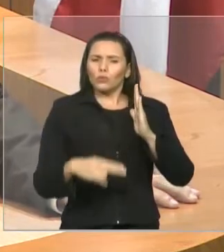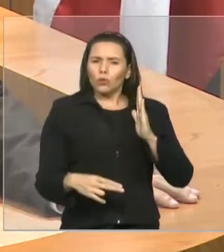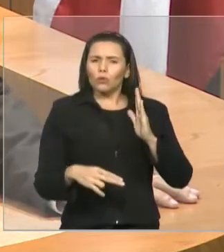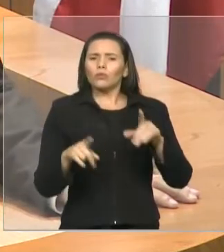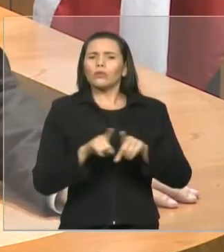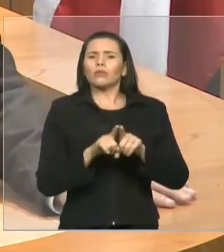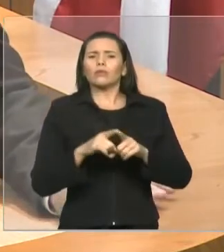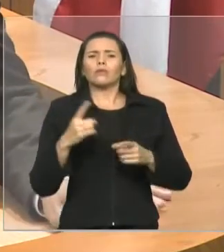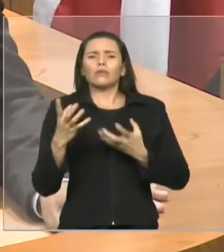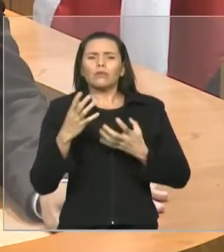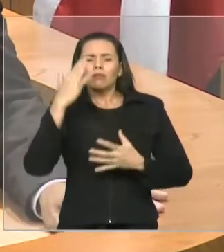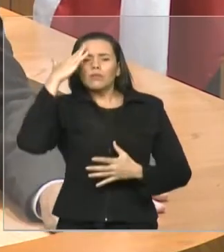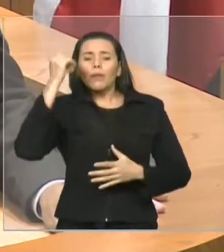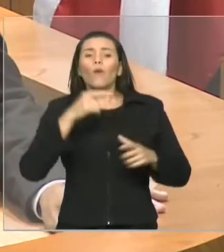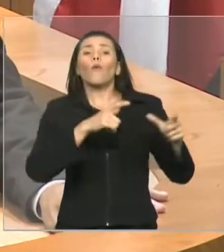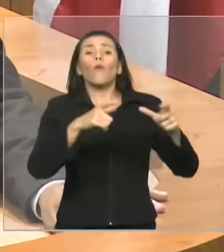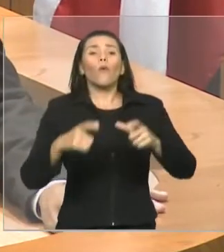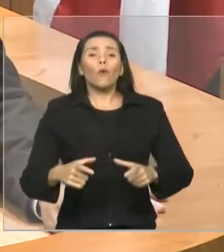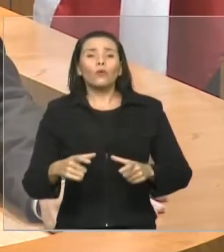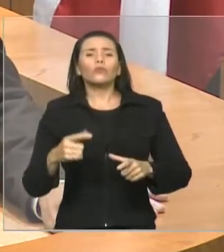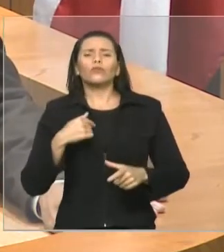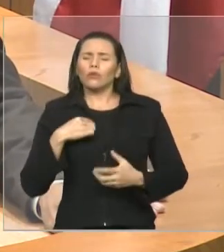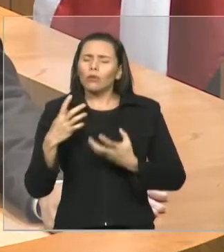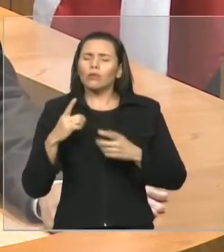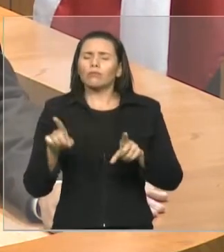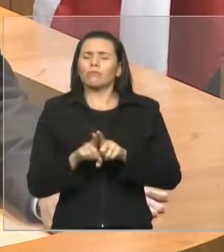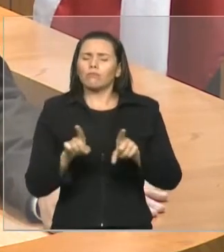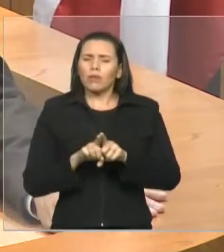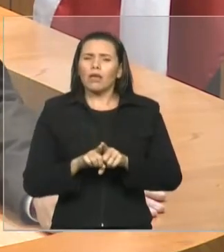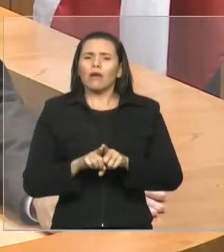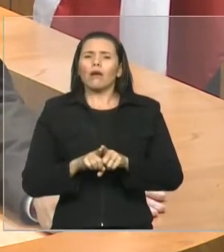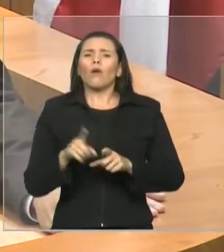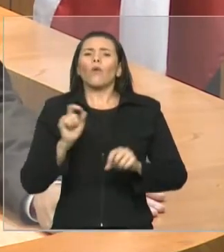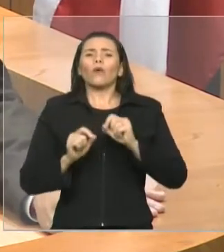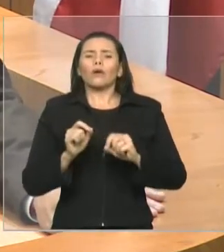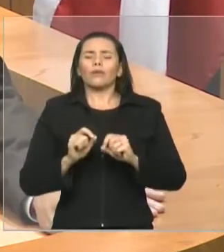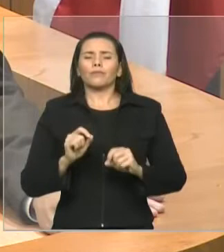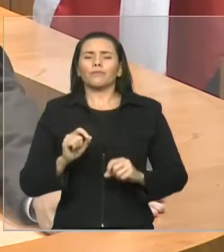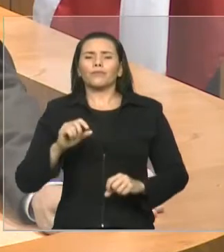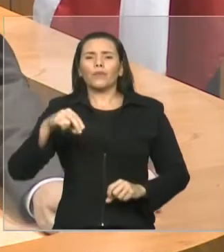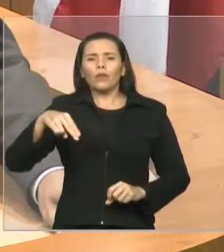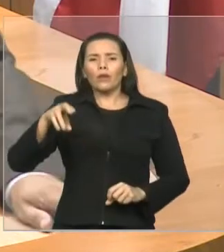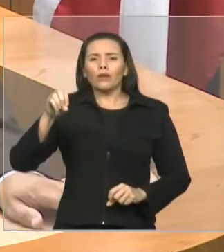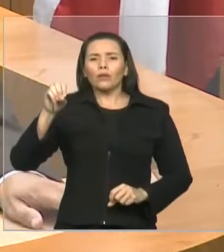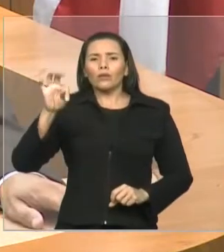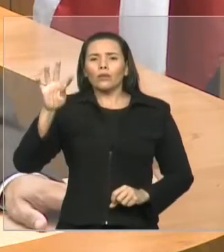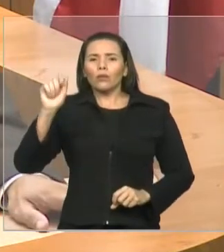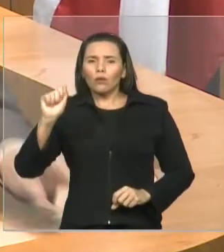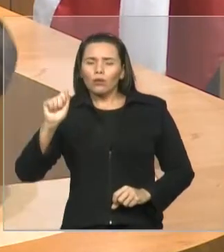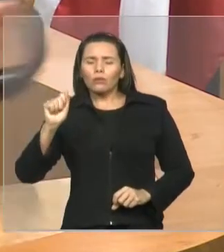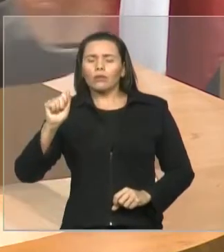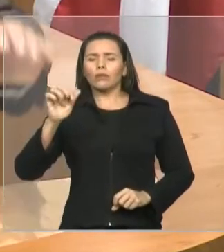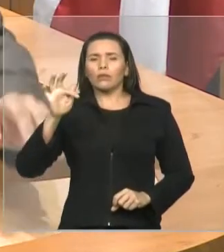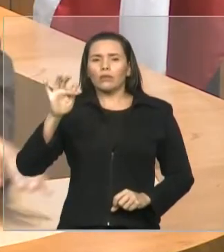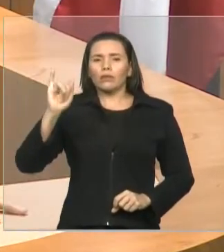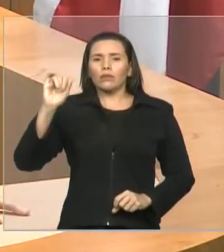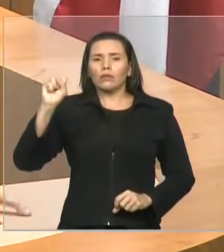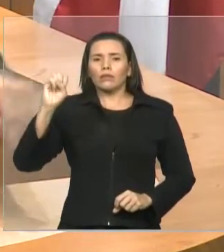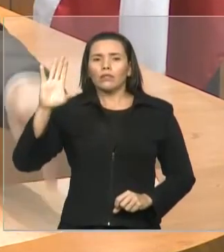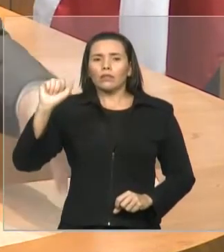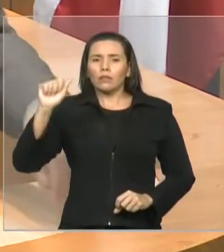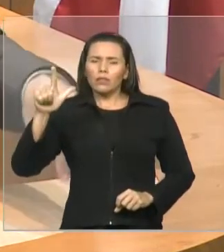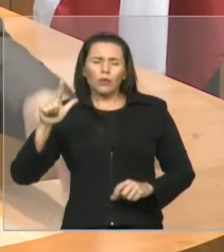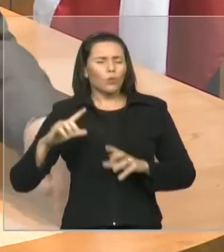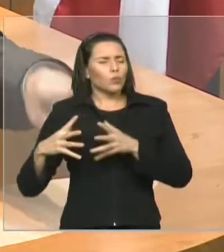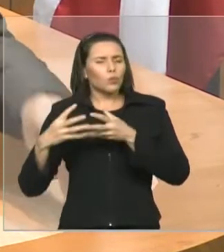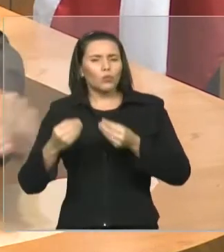notas, os empenhos, a licitação de tudo que foi gasto na construção dessas escolas. Isso vale para todos.